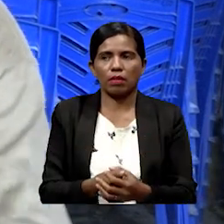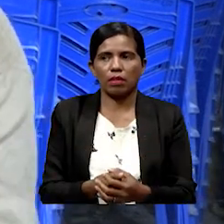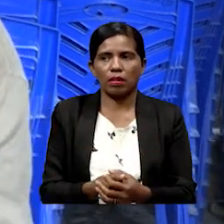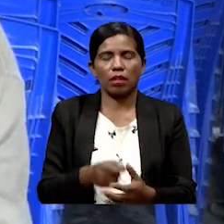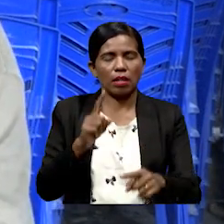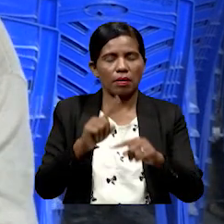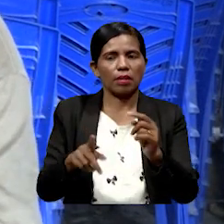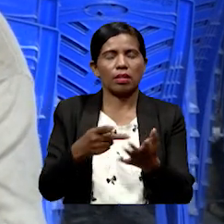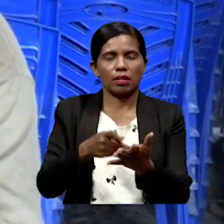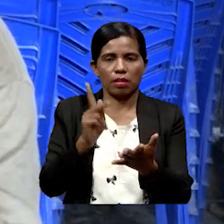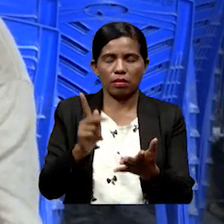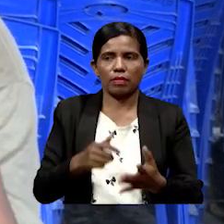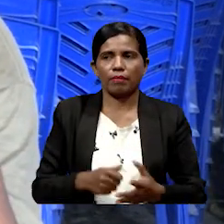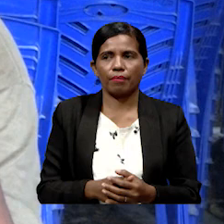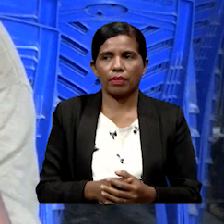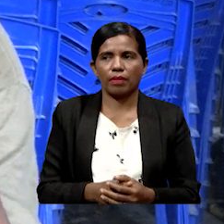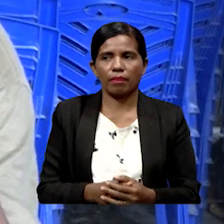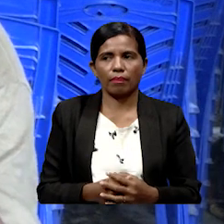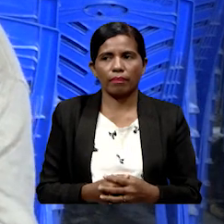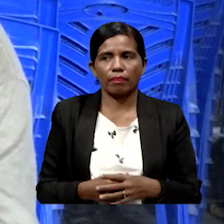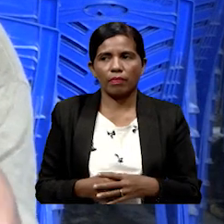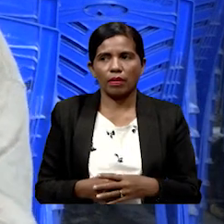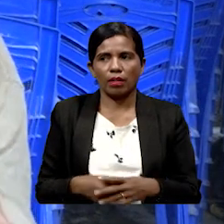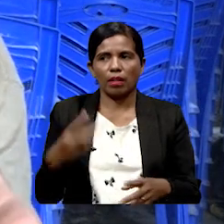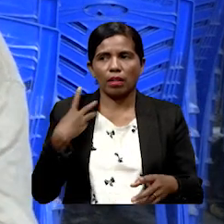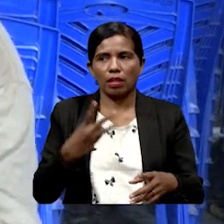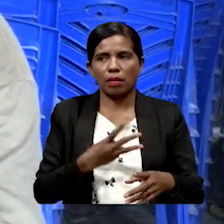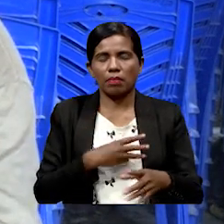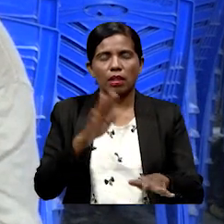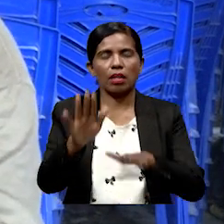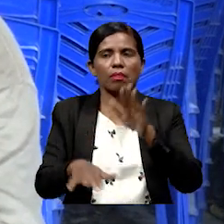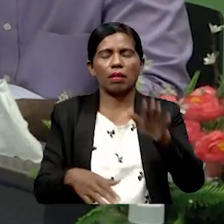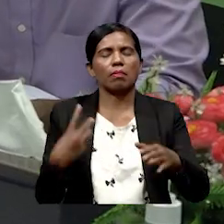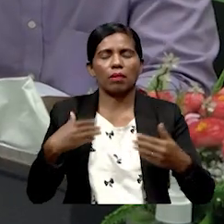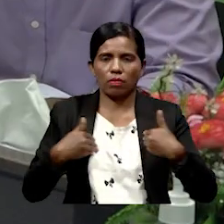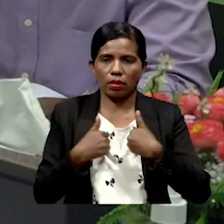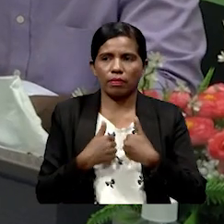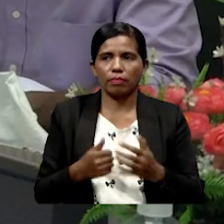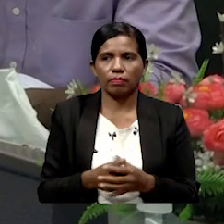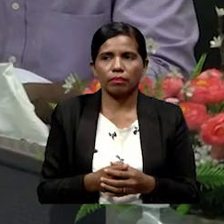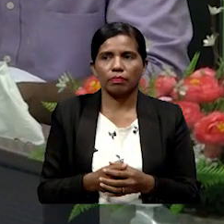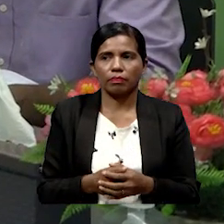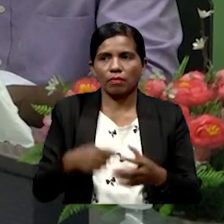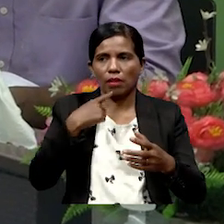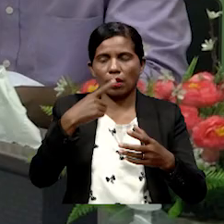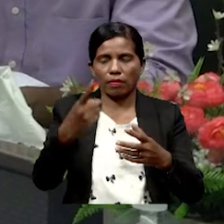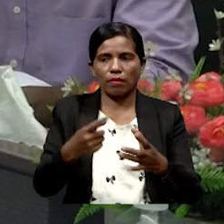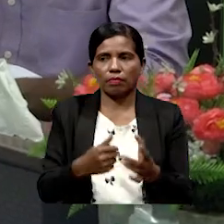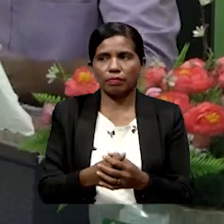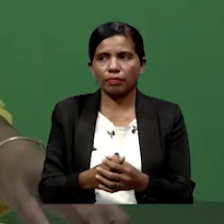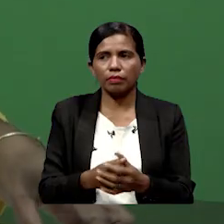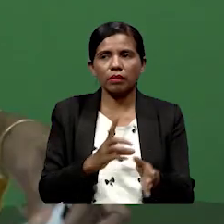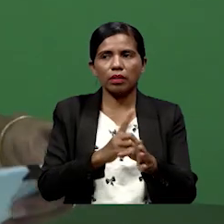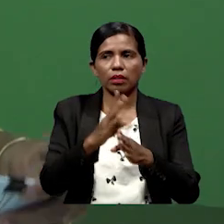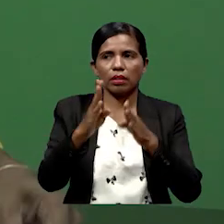labele. Responde ne. Ami mo sans laba mai bebe ami koleng. Hatamba questão, né?